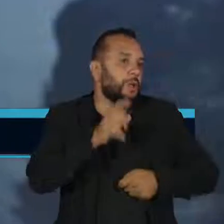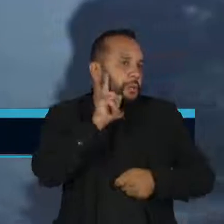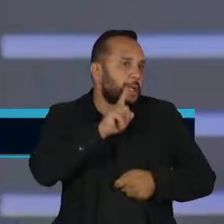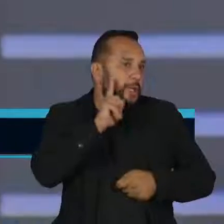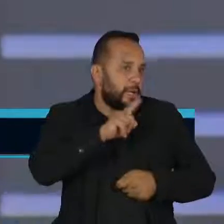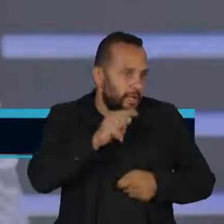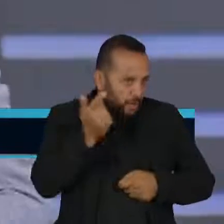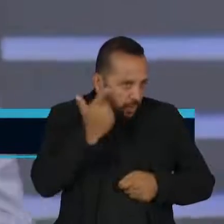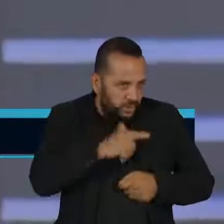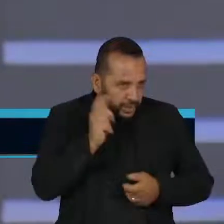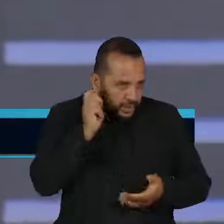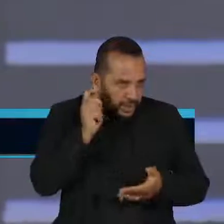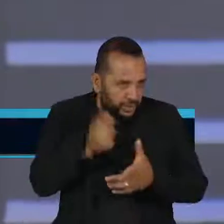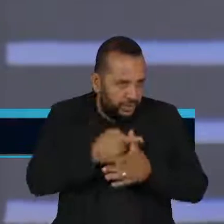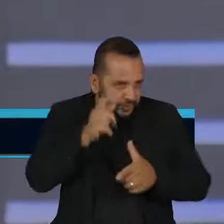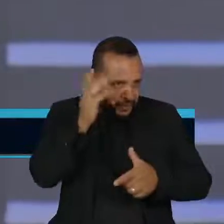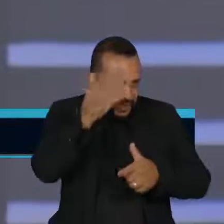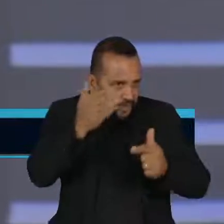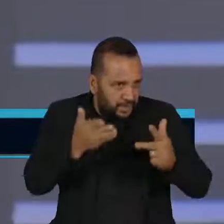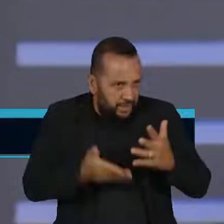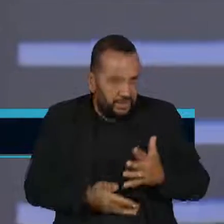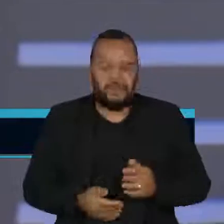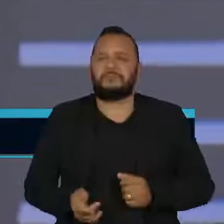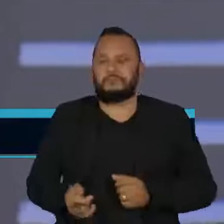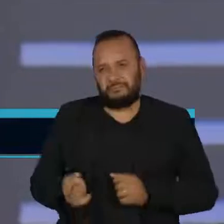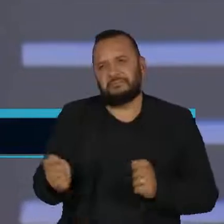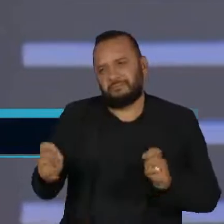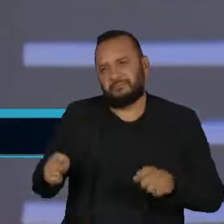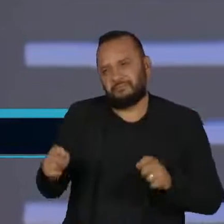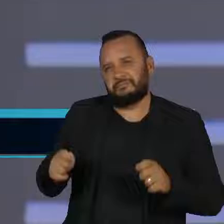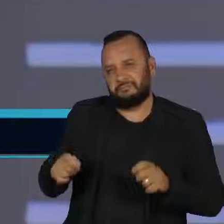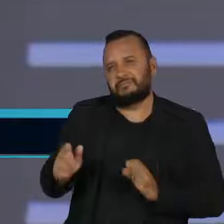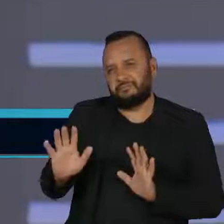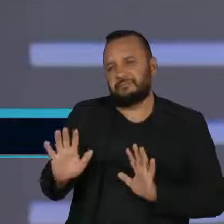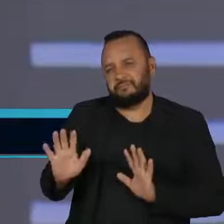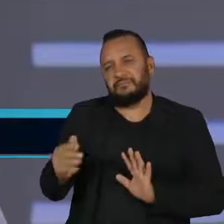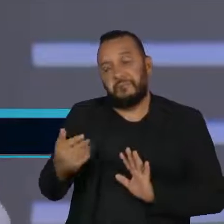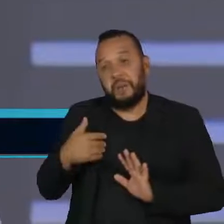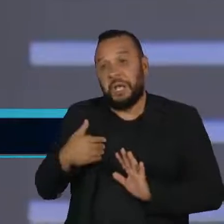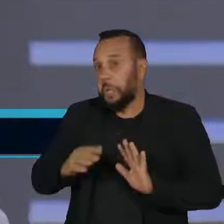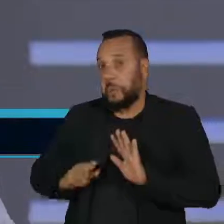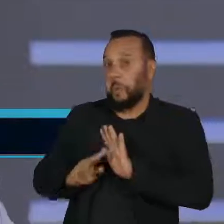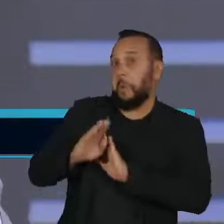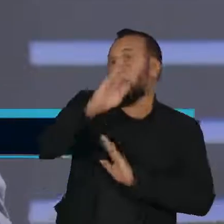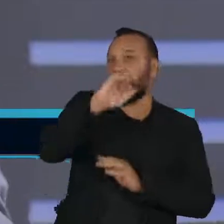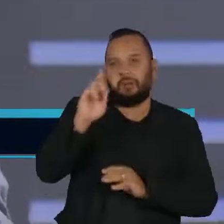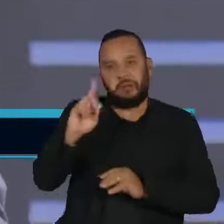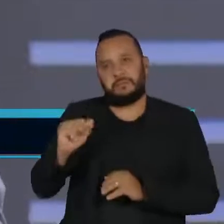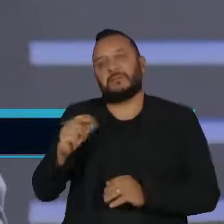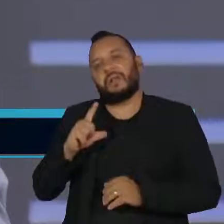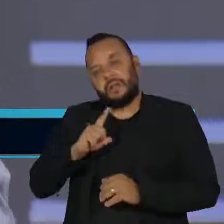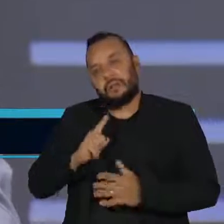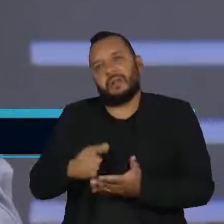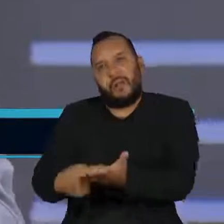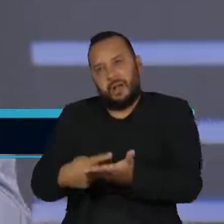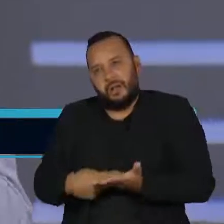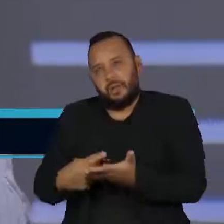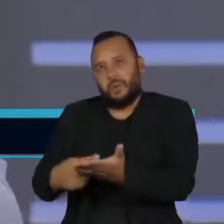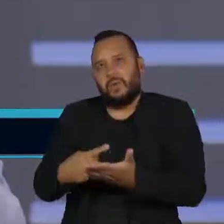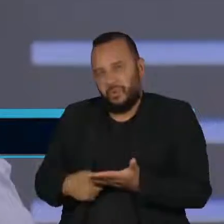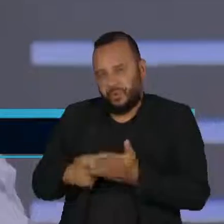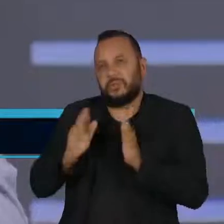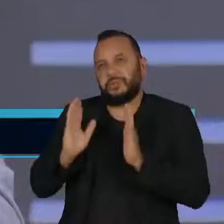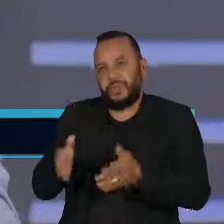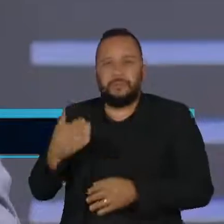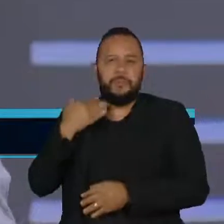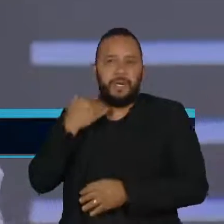judicial? Tem, muito menor do que ela foi, mas tem, porque houve um acordo efetivamente entre